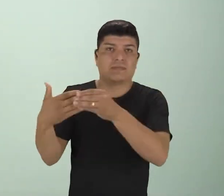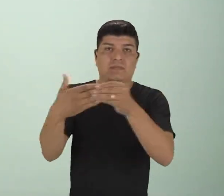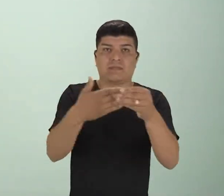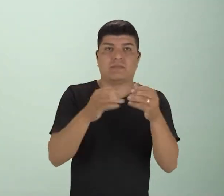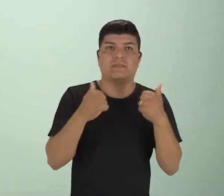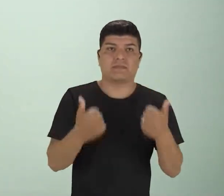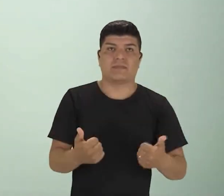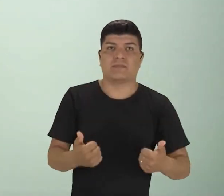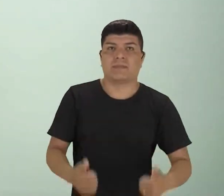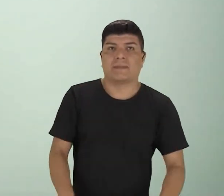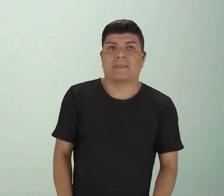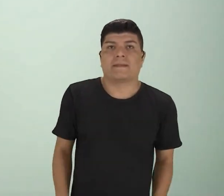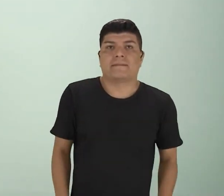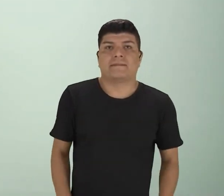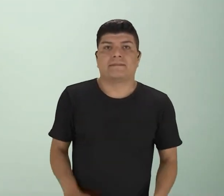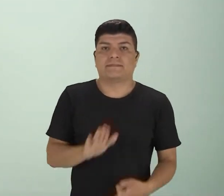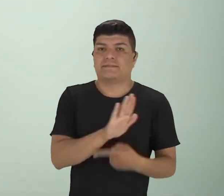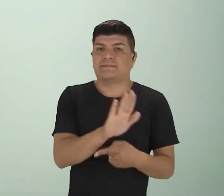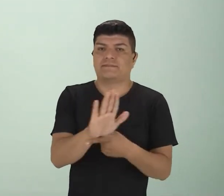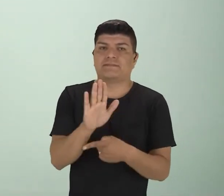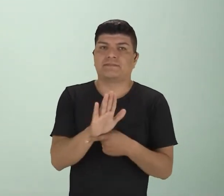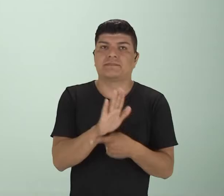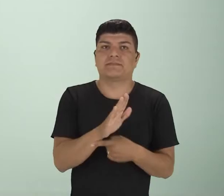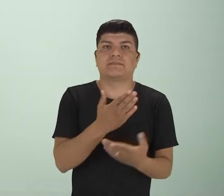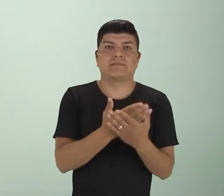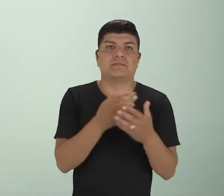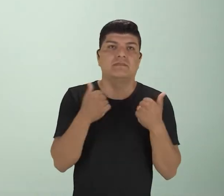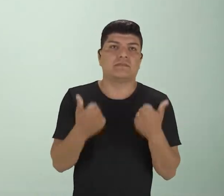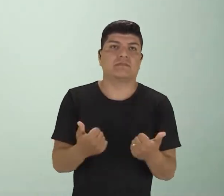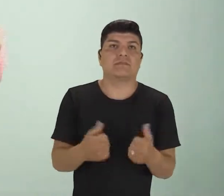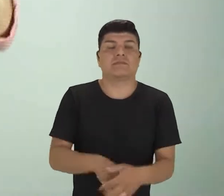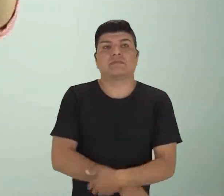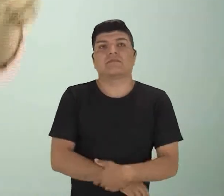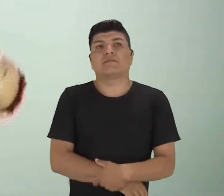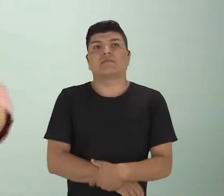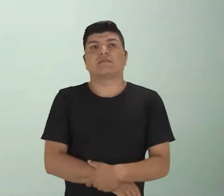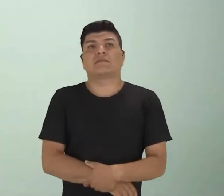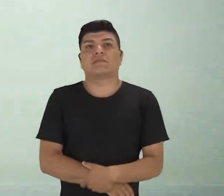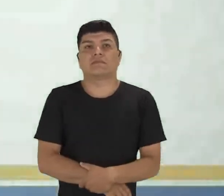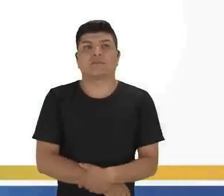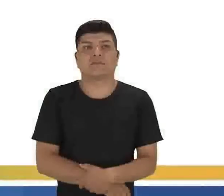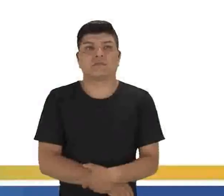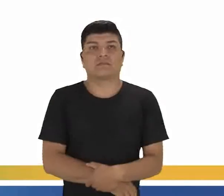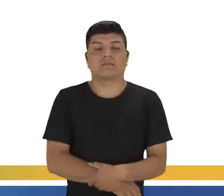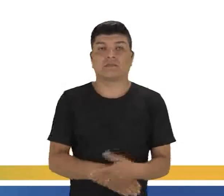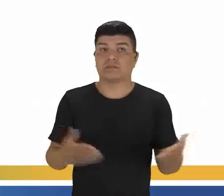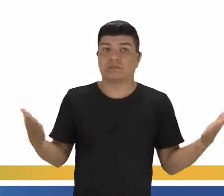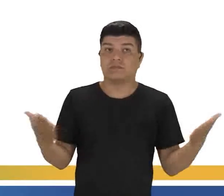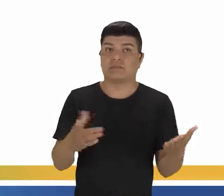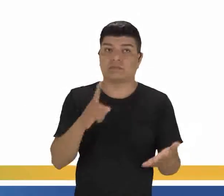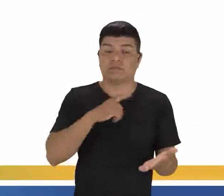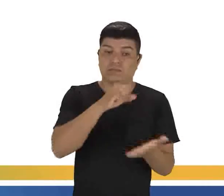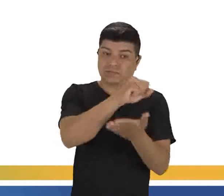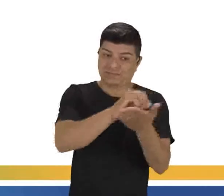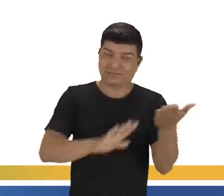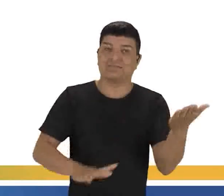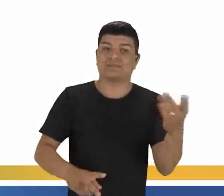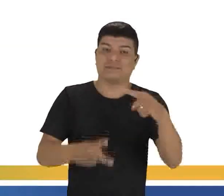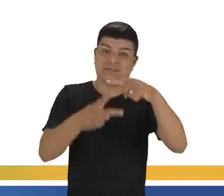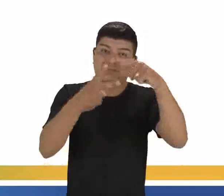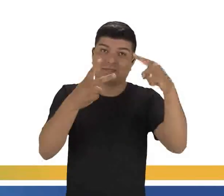síntese, tá? Então, reforcem os estudos nesse conteúdo, tudo bem? Na tela vocês vão ter o nosso exercitando, né,